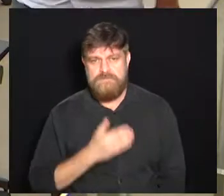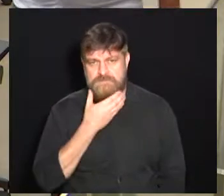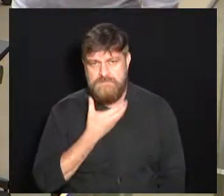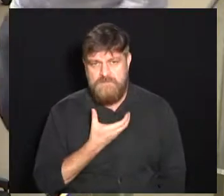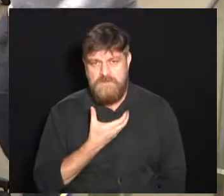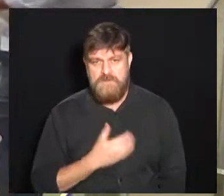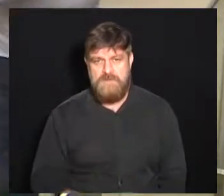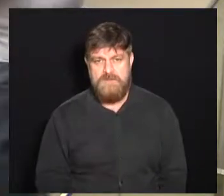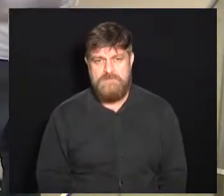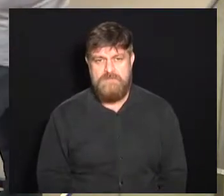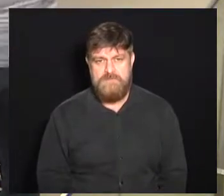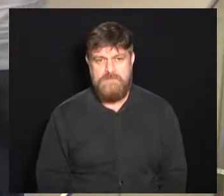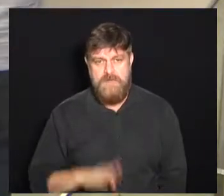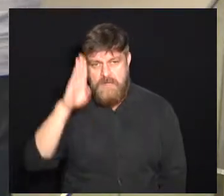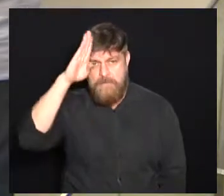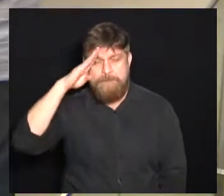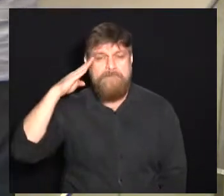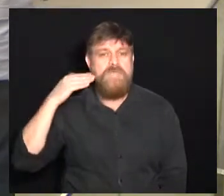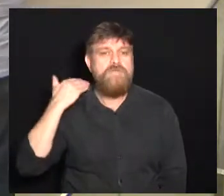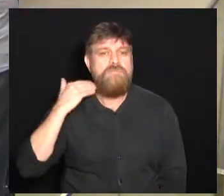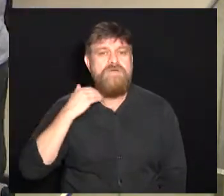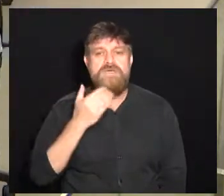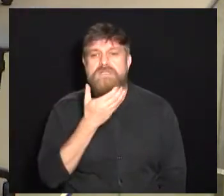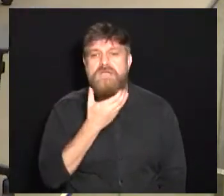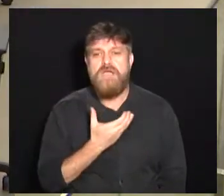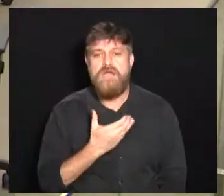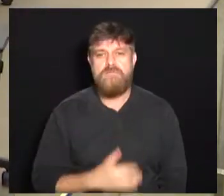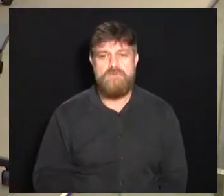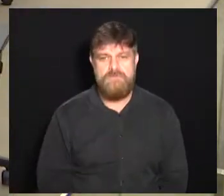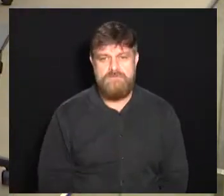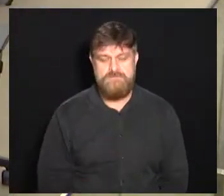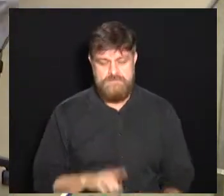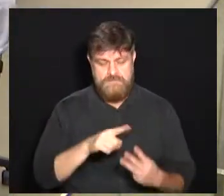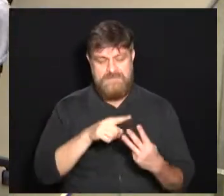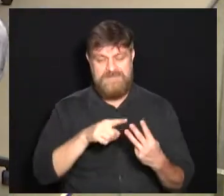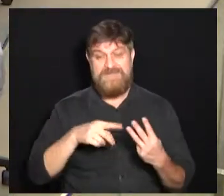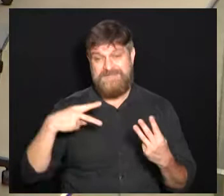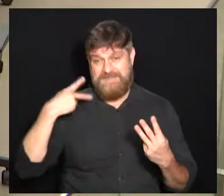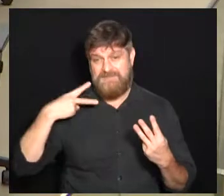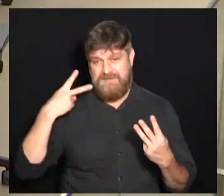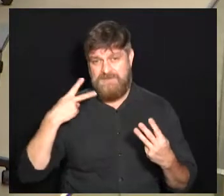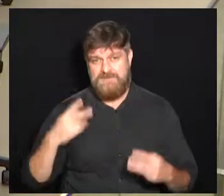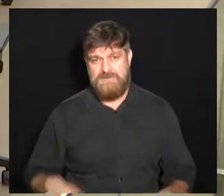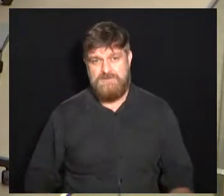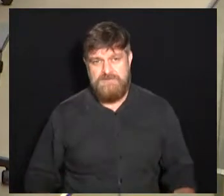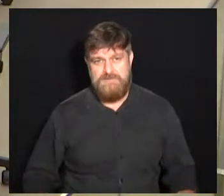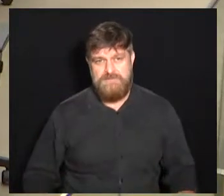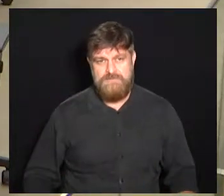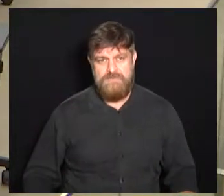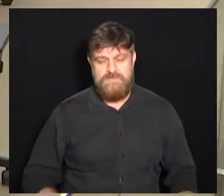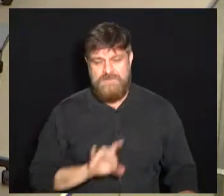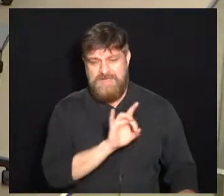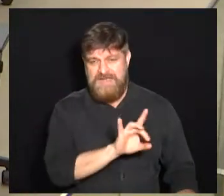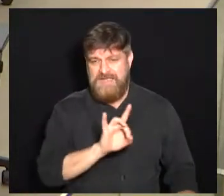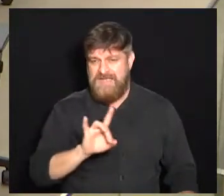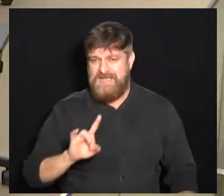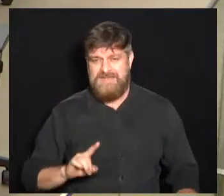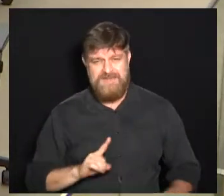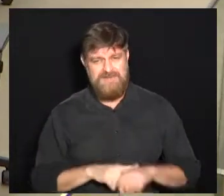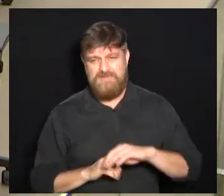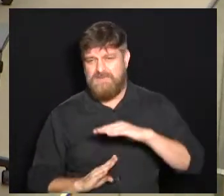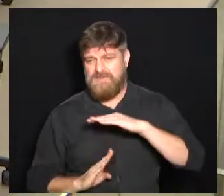anotei. Pedro, Mariana, Carmo. Então, vamos lá. A gente só vai estipular que cada vereador fale aí no